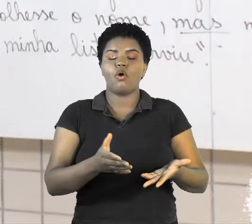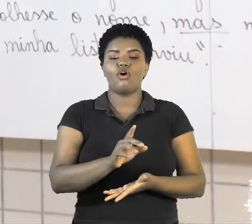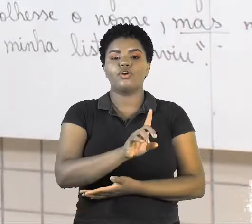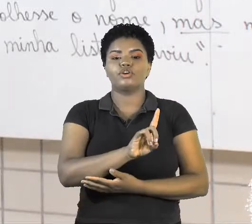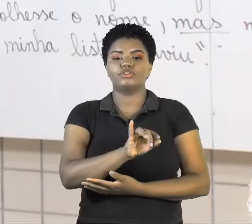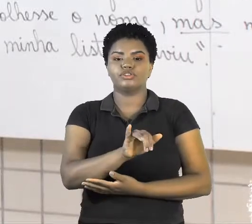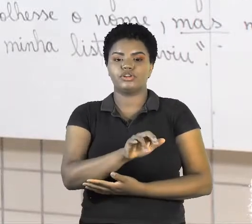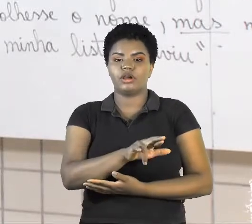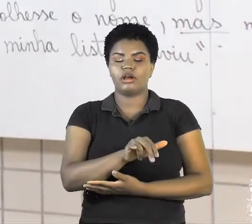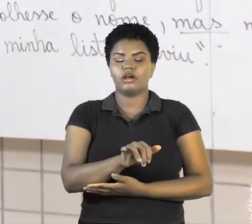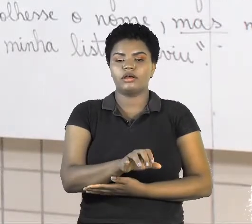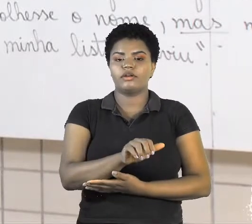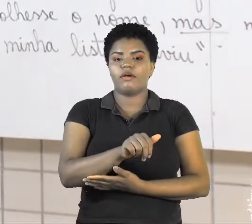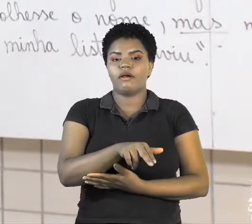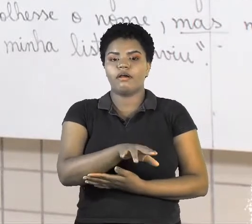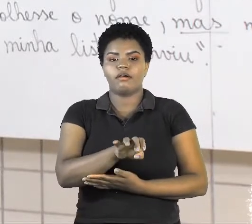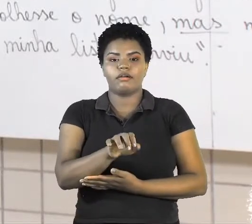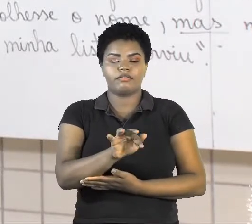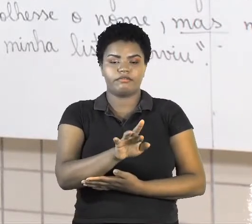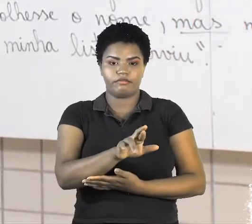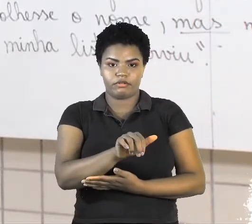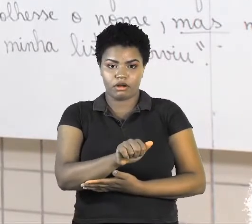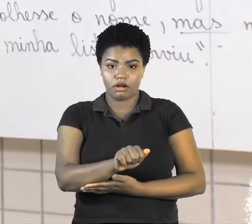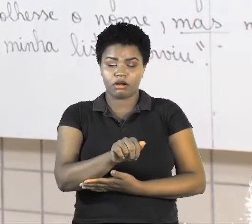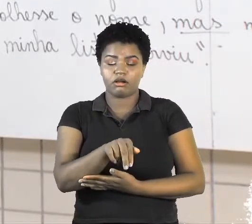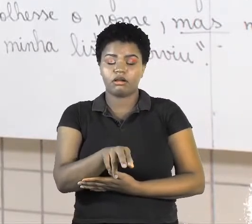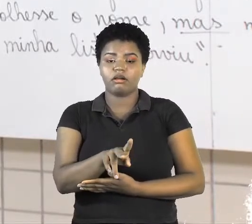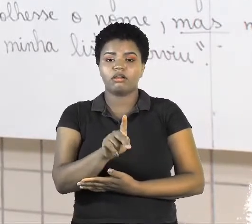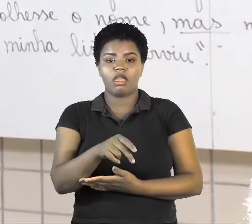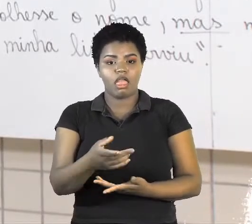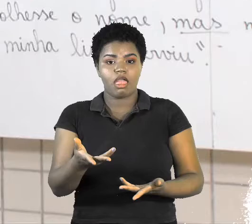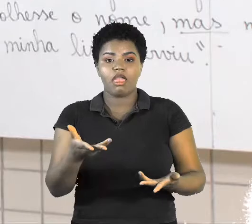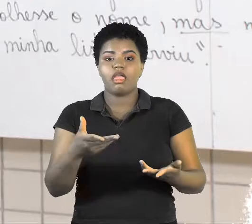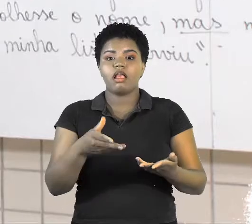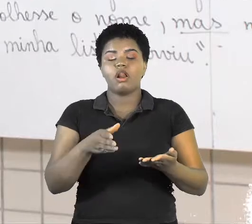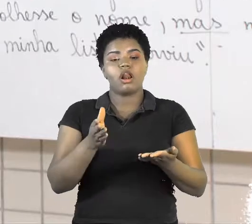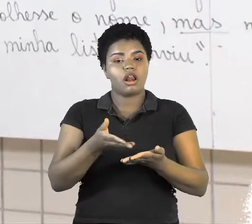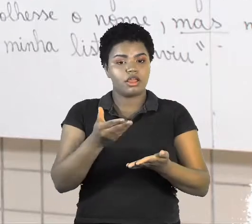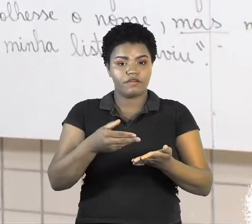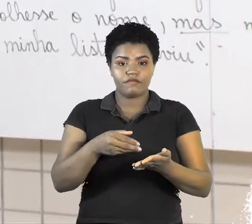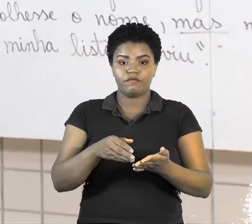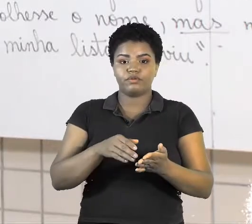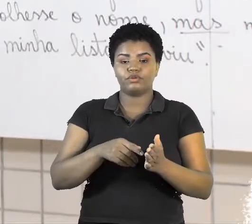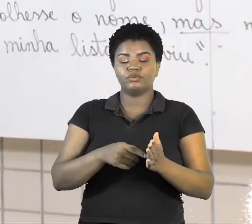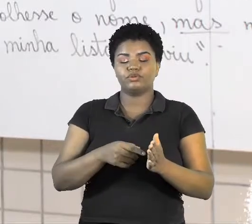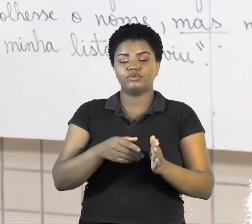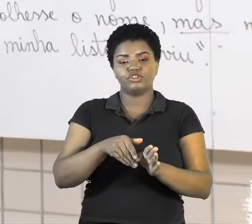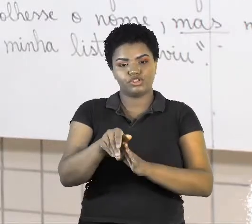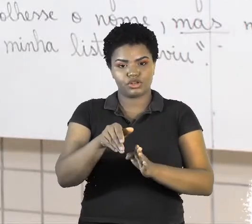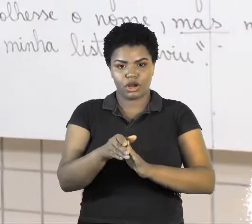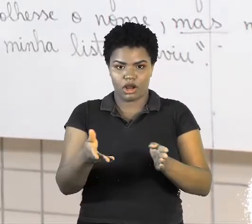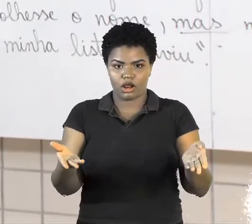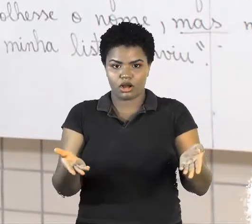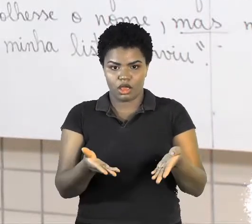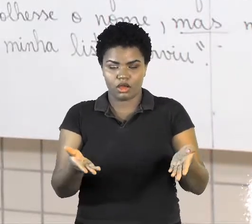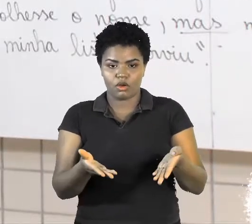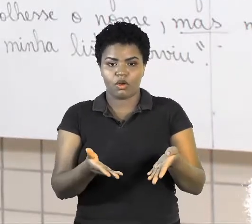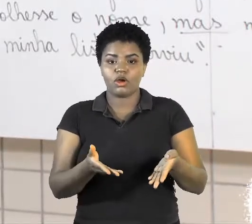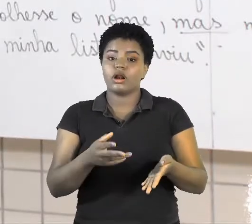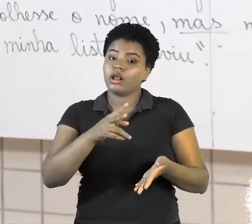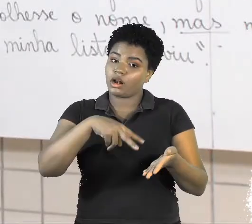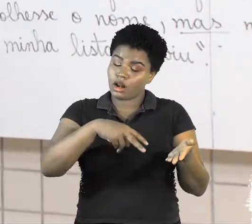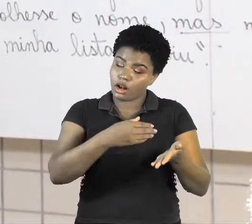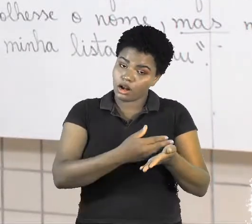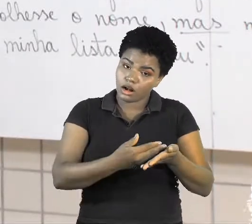eu aconselho que vocês já iniciem a leitura para que não deixe acumular as atividades no final, certo?